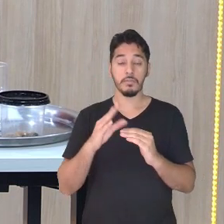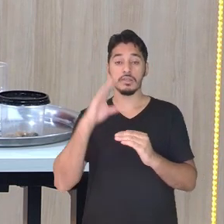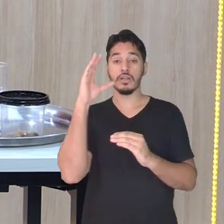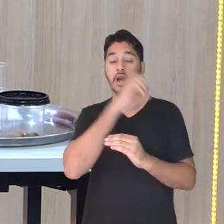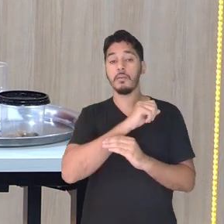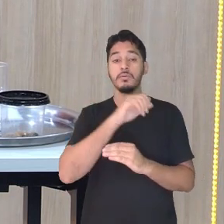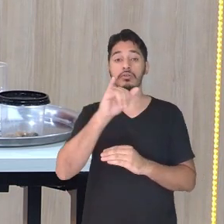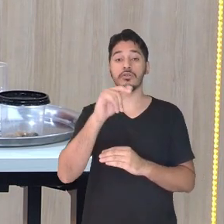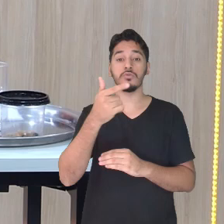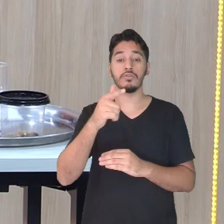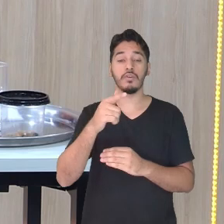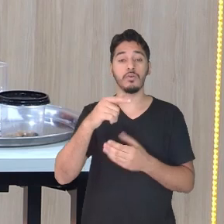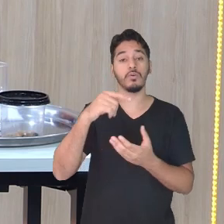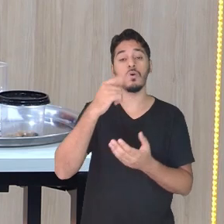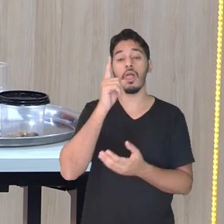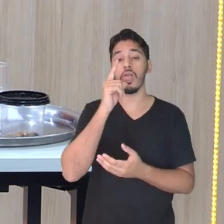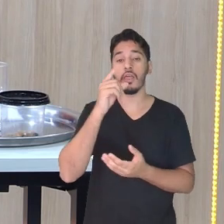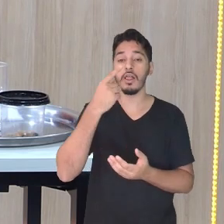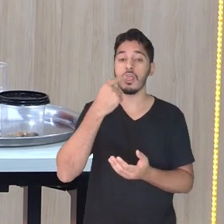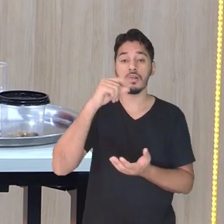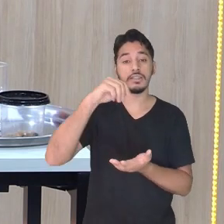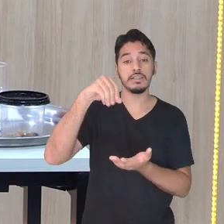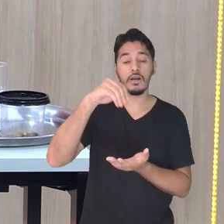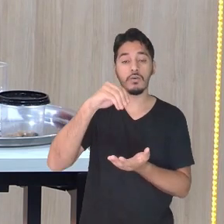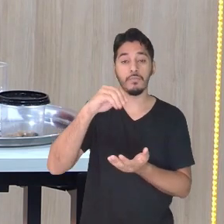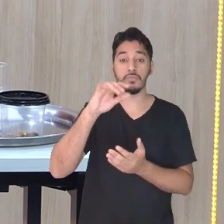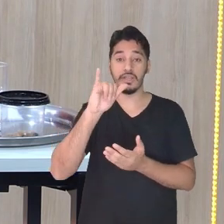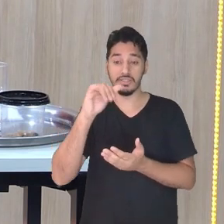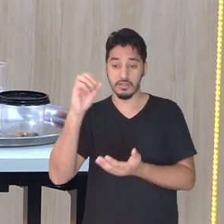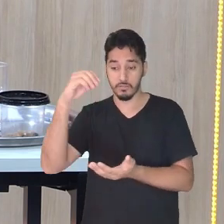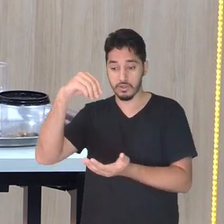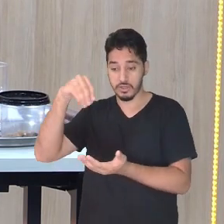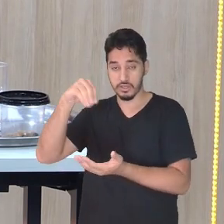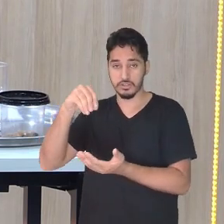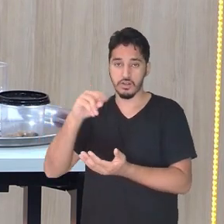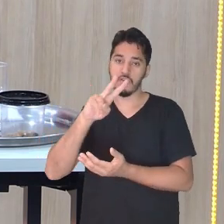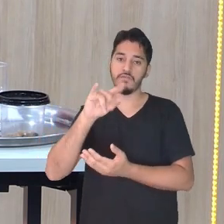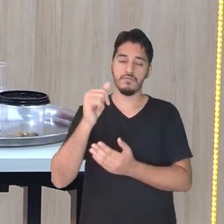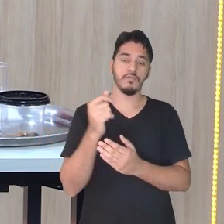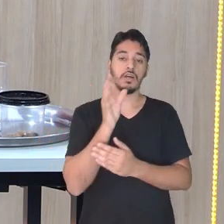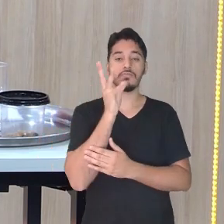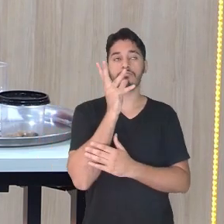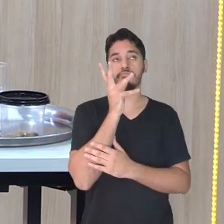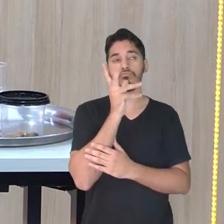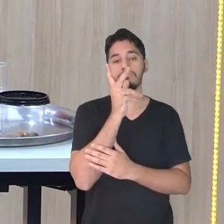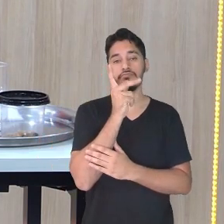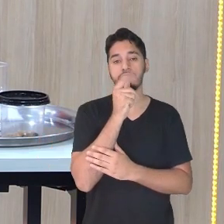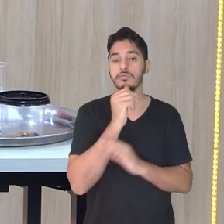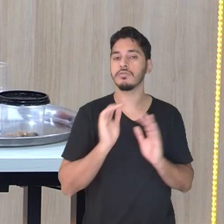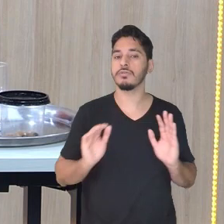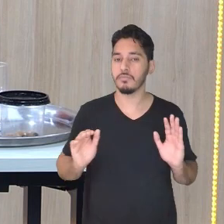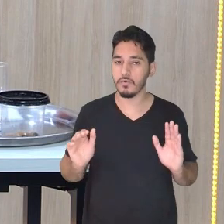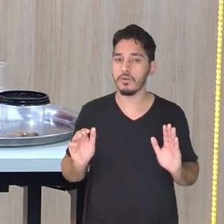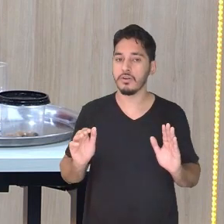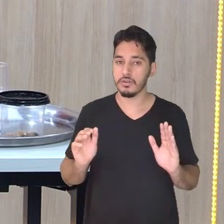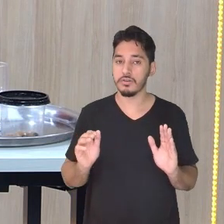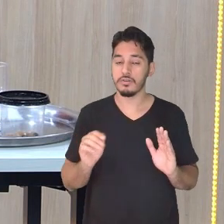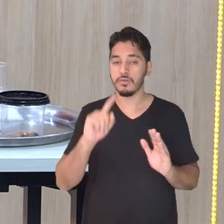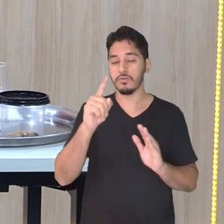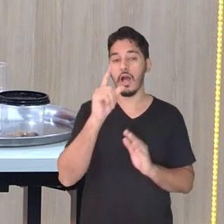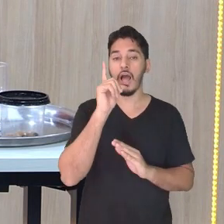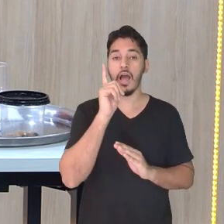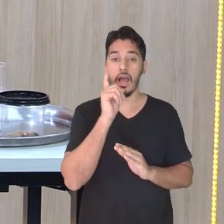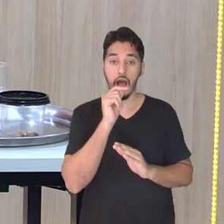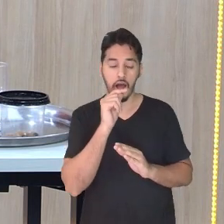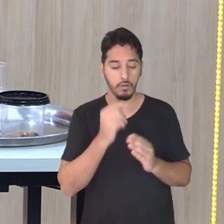se ela não tiver com sal. Se a gente colocar o sal, vai demorar aí essa fervura. Então a gente vai colocar a água